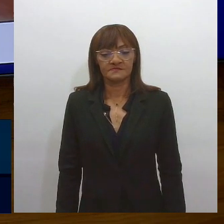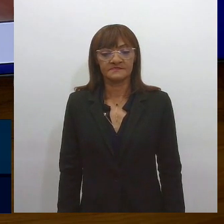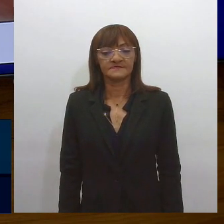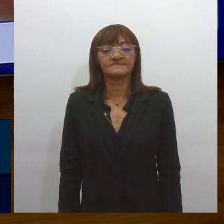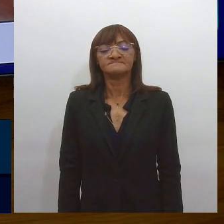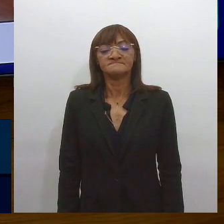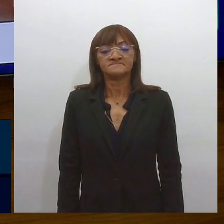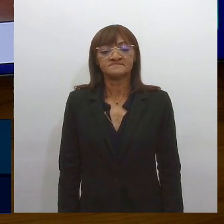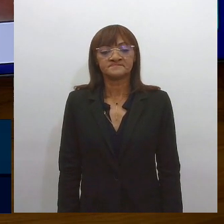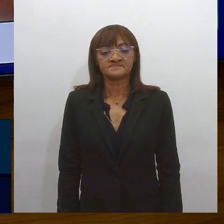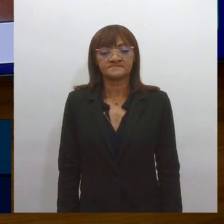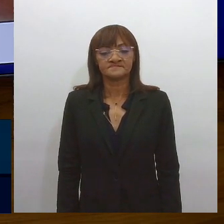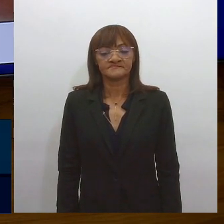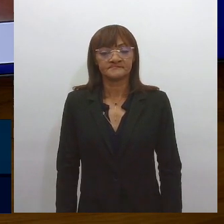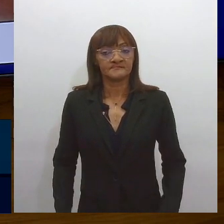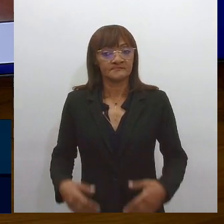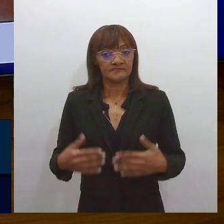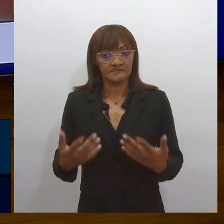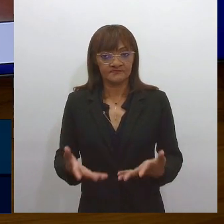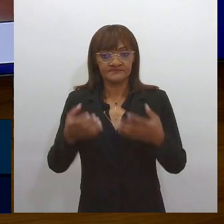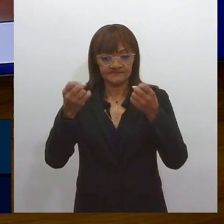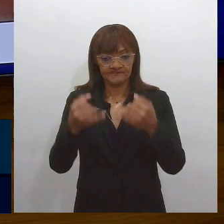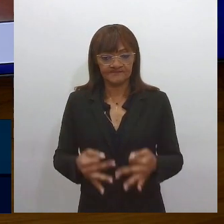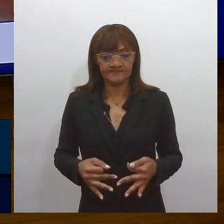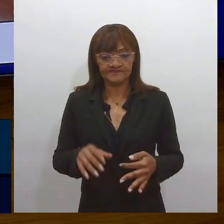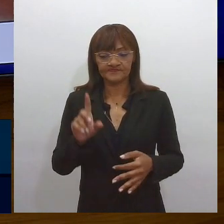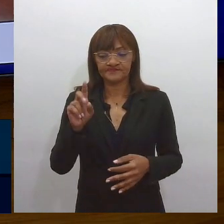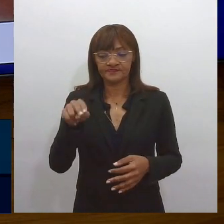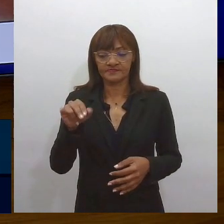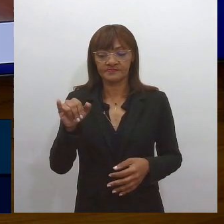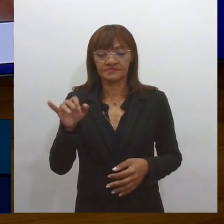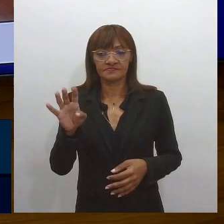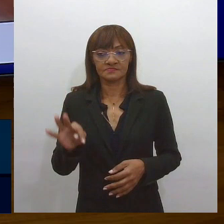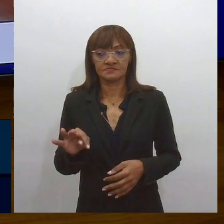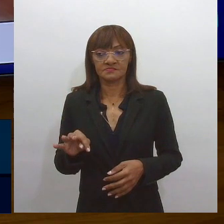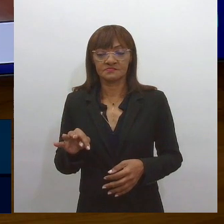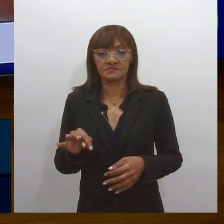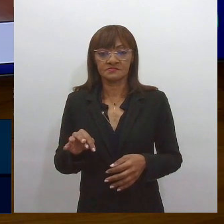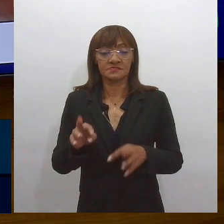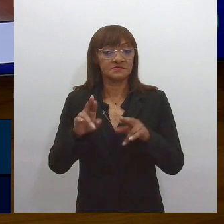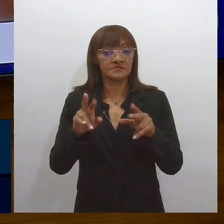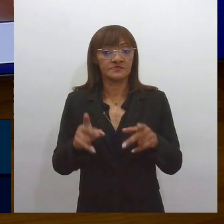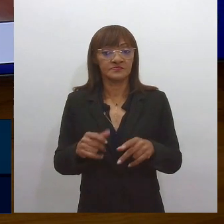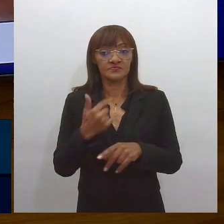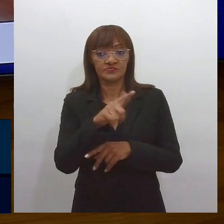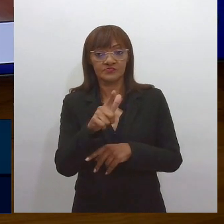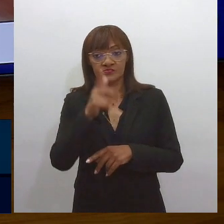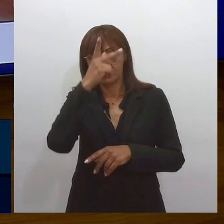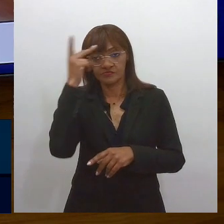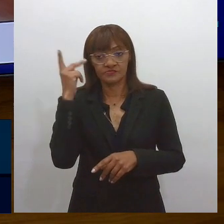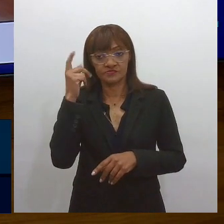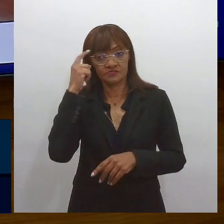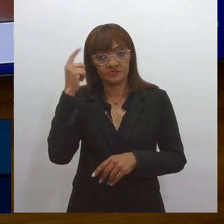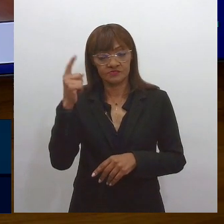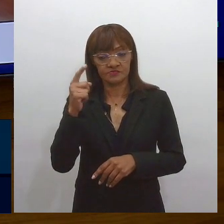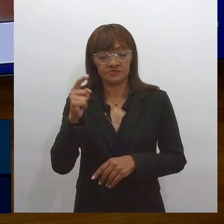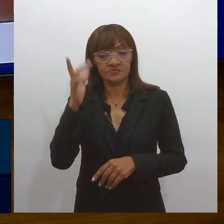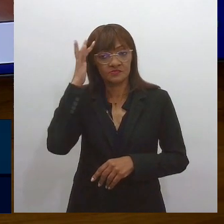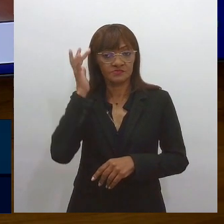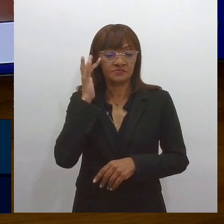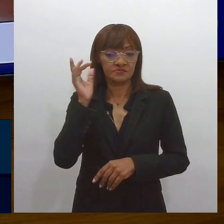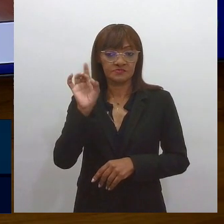denite ao contrário do que muitas pessoas pensam não é um um órgão só que que mexe apenas com rodovias